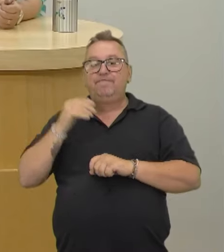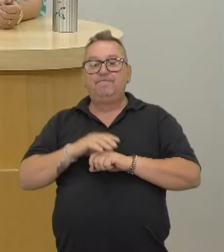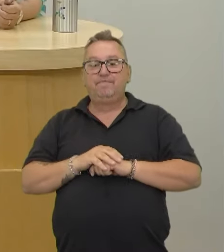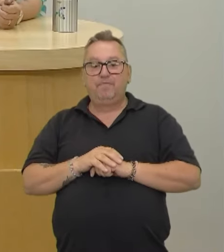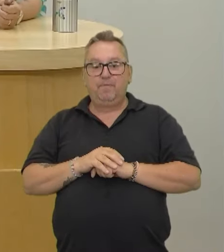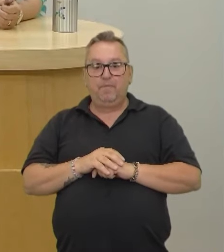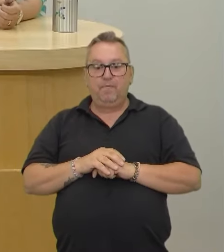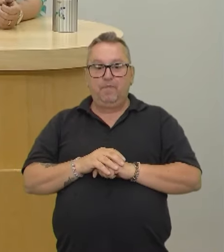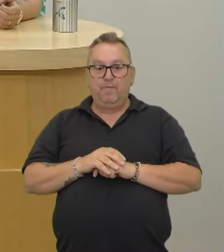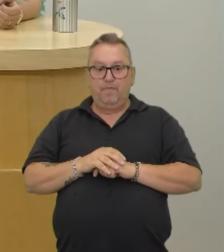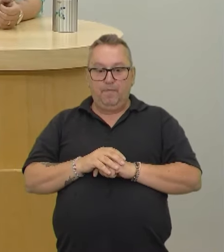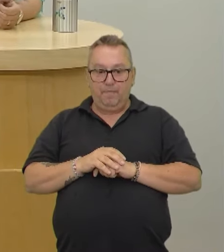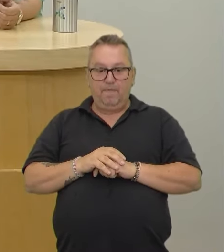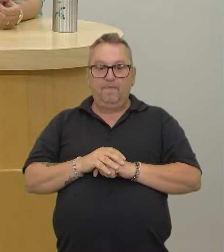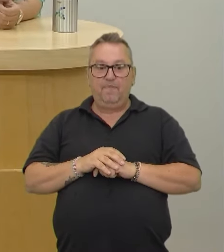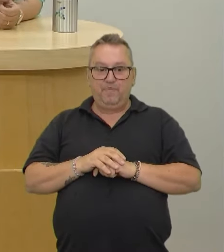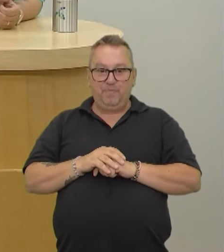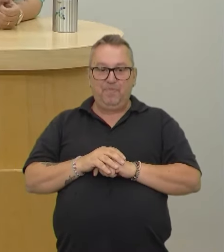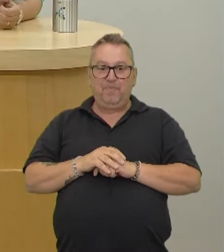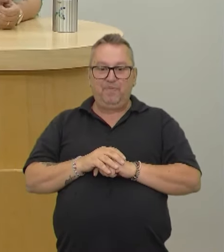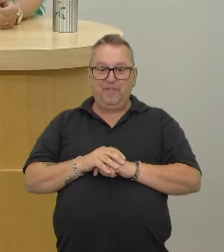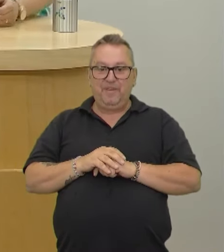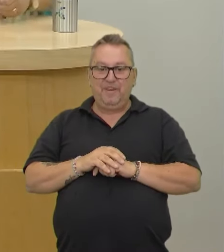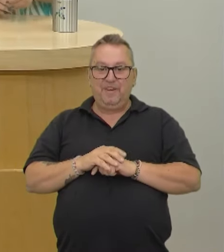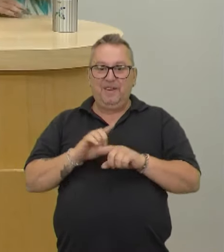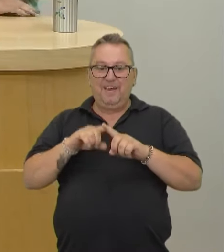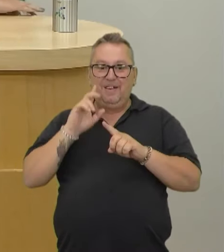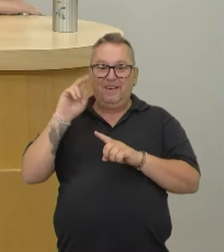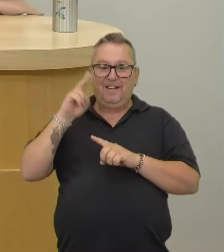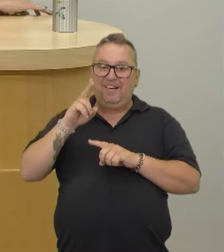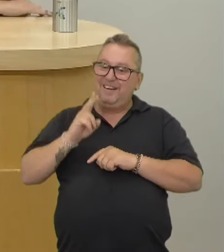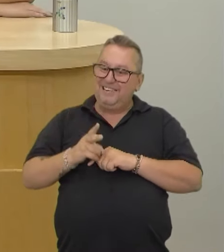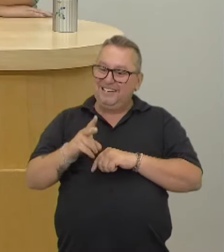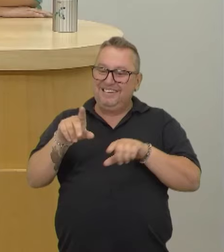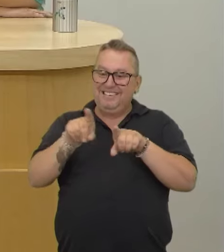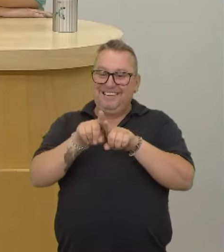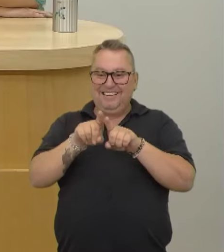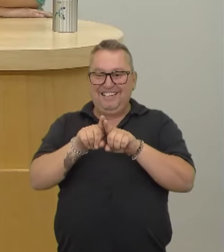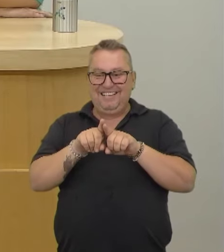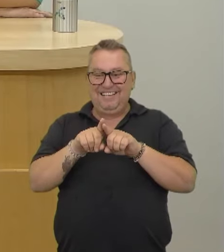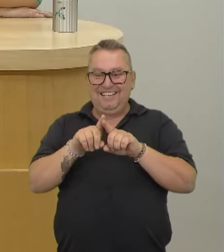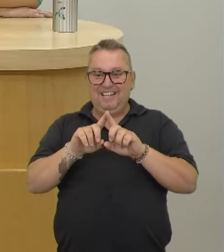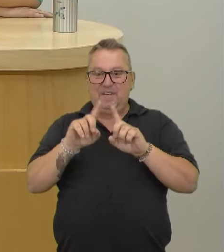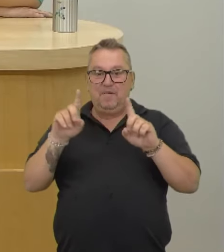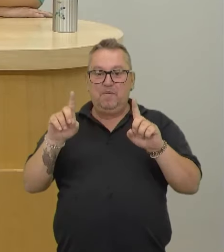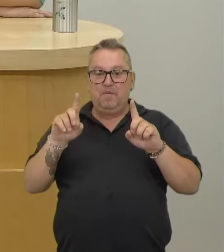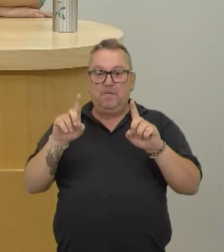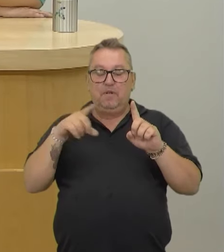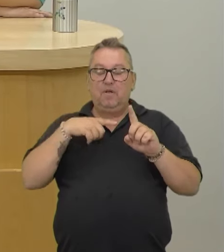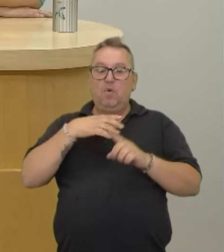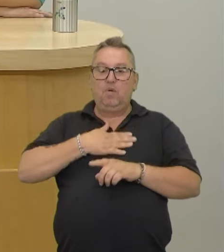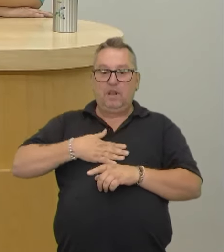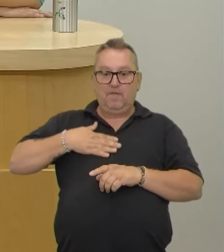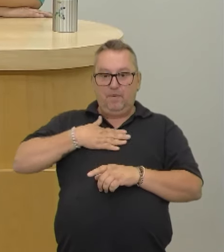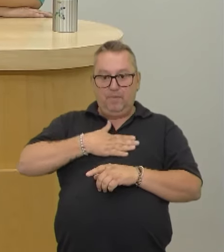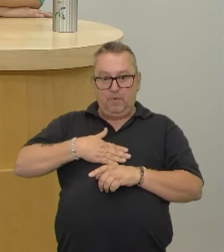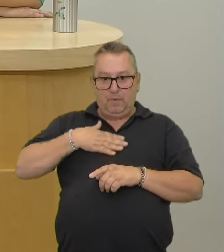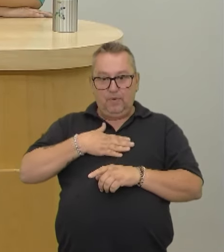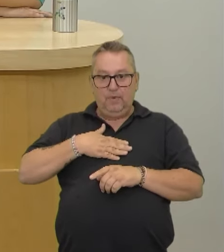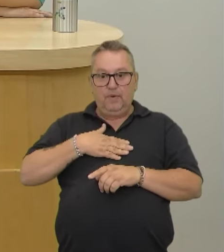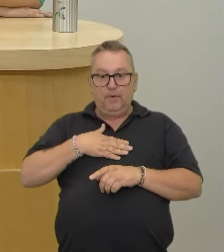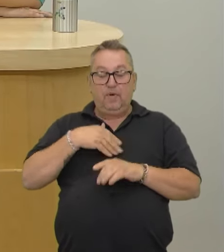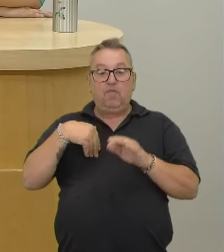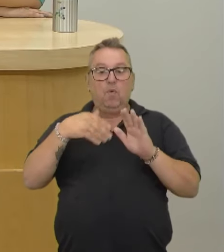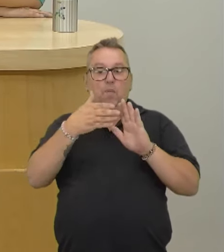doida? Até hoje. Por sinal, continuo. Quando deixei de ser, né? Mas assim, eu gostava muito, porque tinha um programa